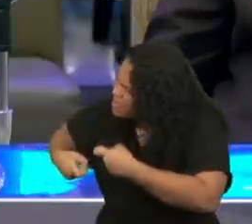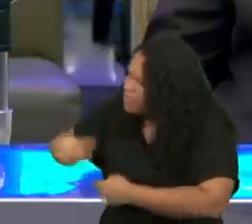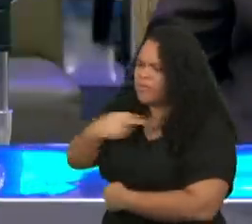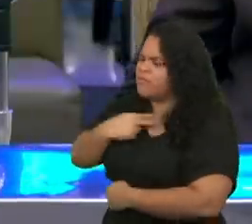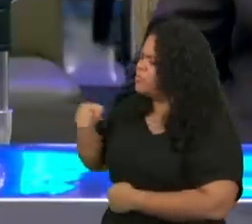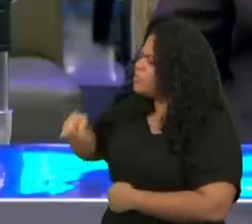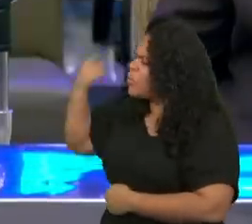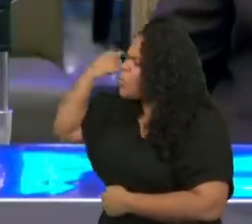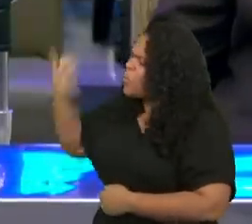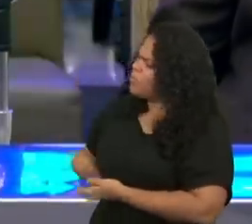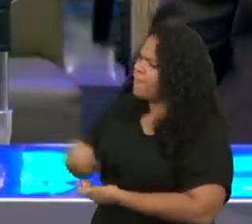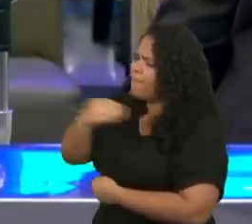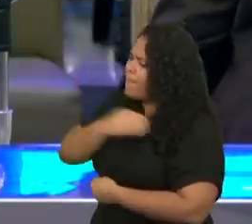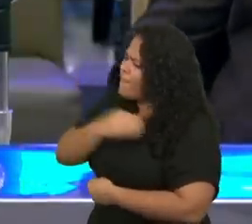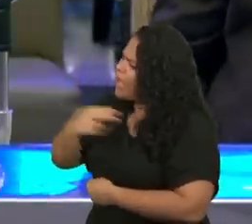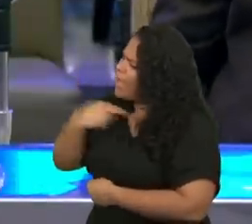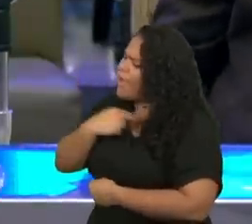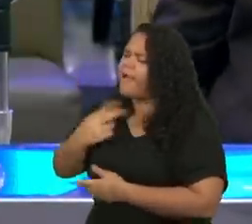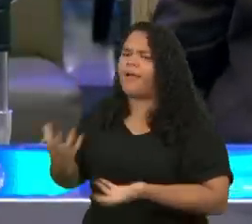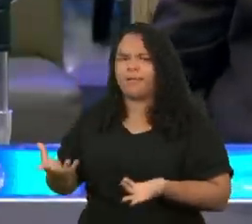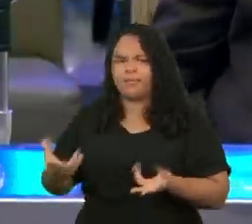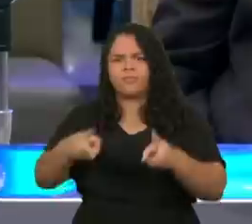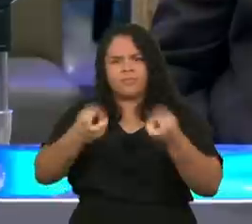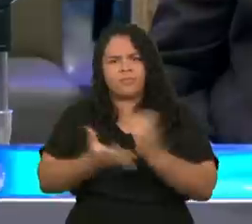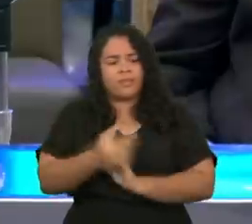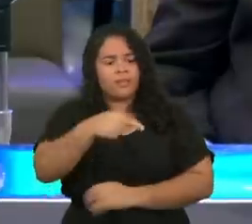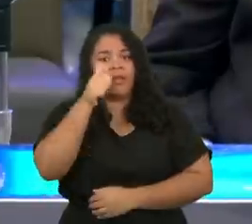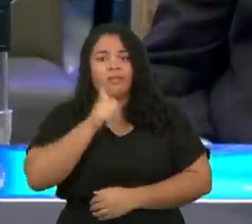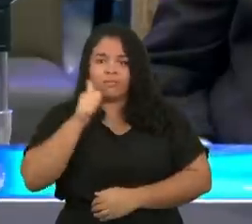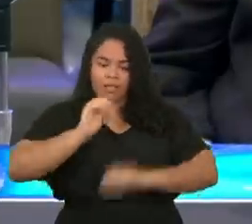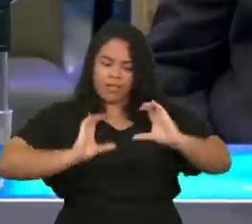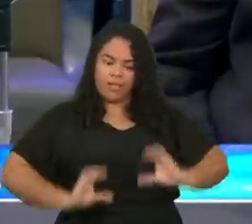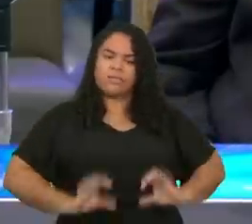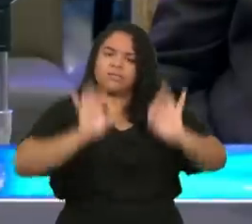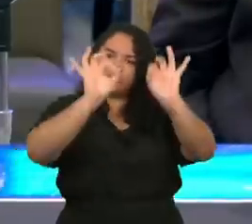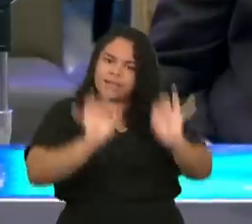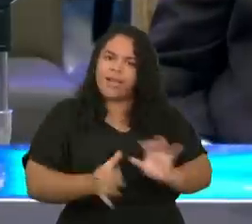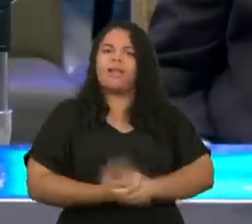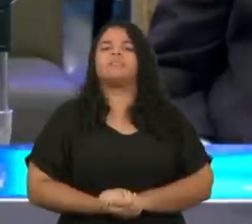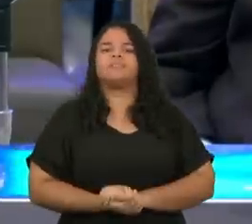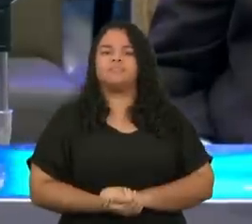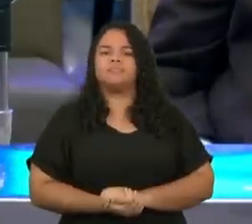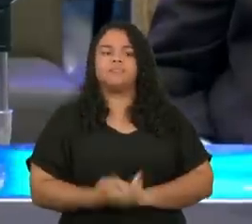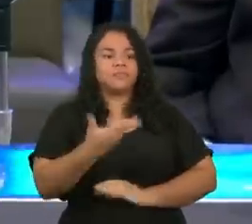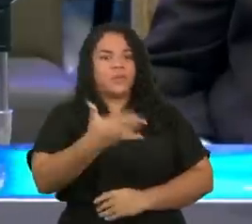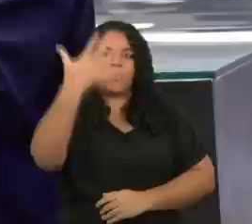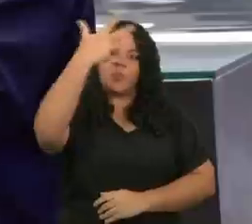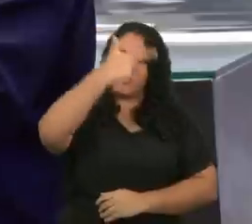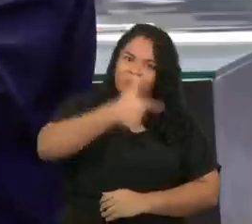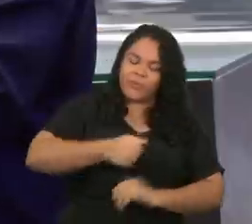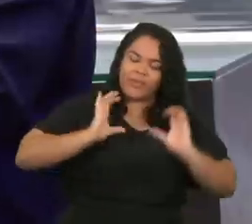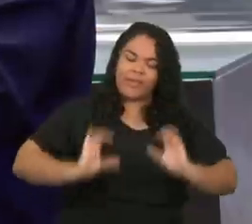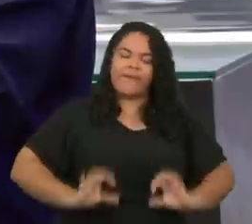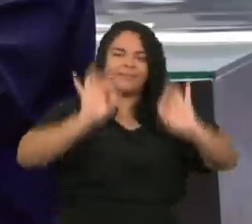loucura olha irmão ela tem um caráter bom essa moça Além de ser linda é porque tem pessoa que é